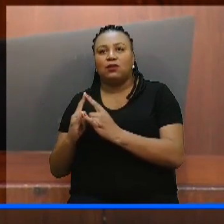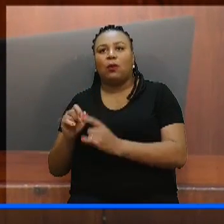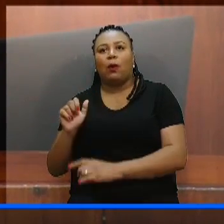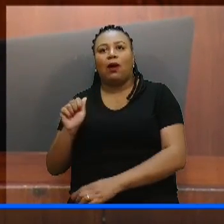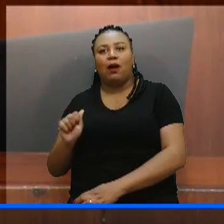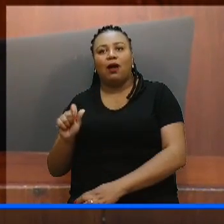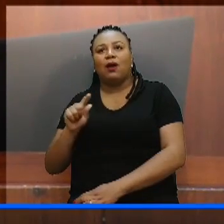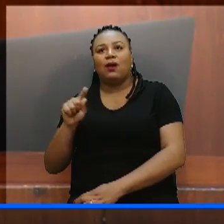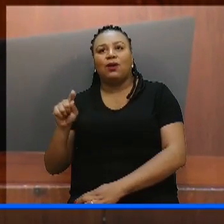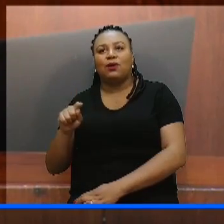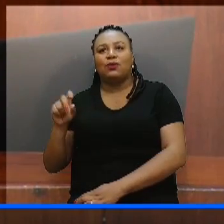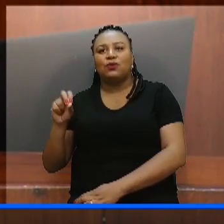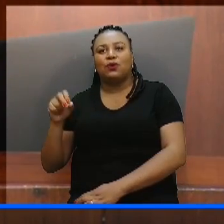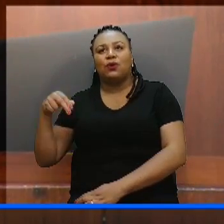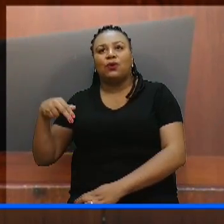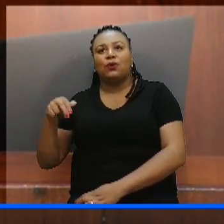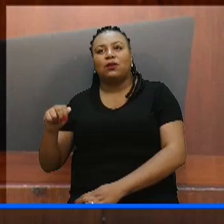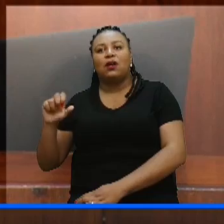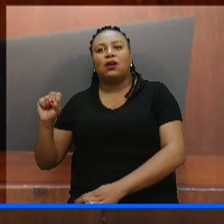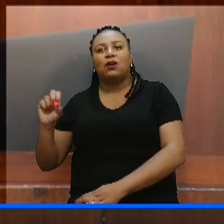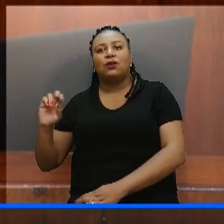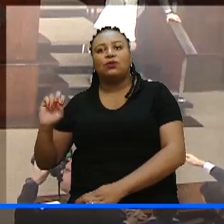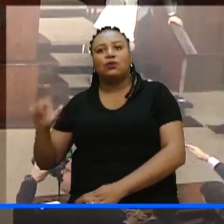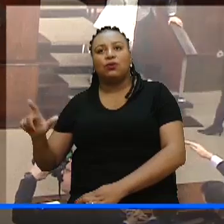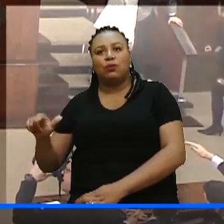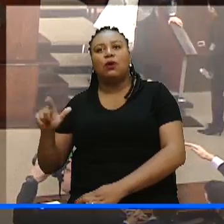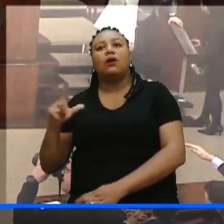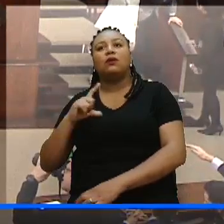sua disposição pelo período regimental